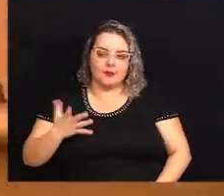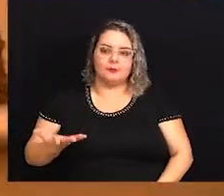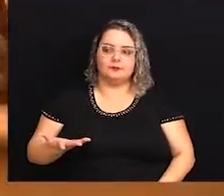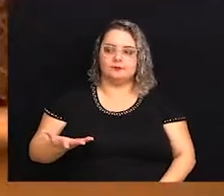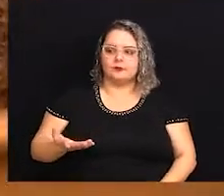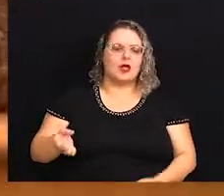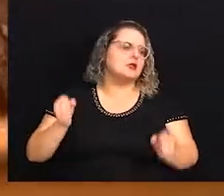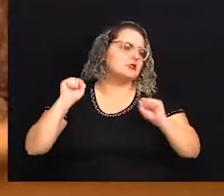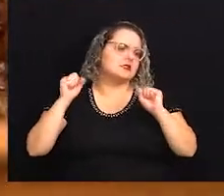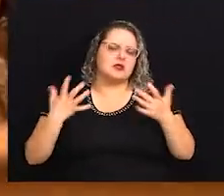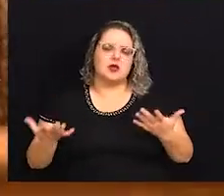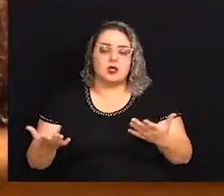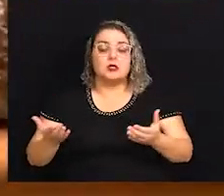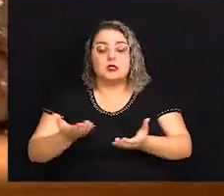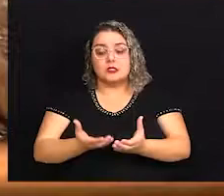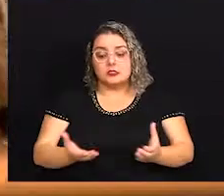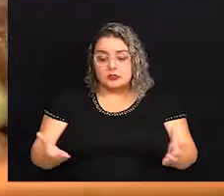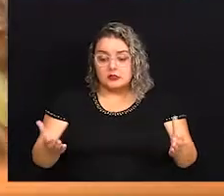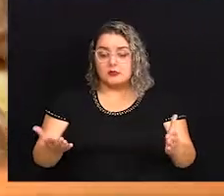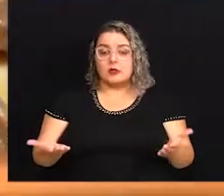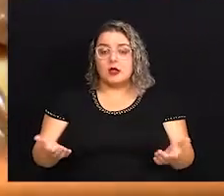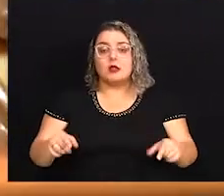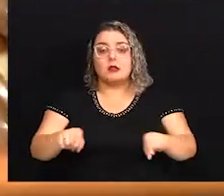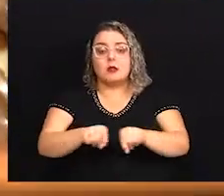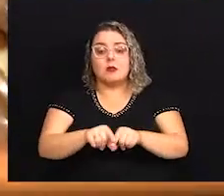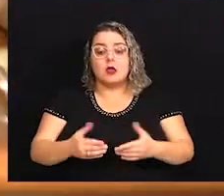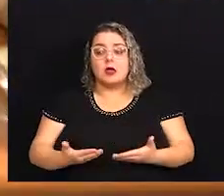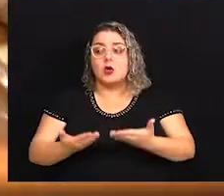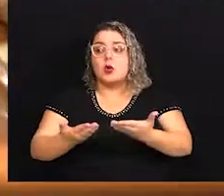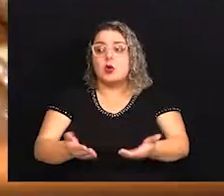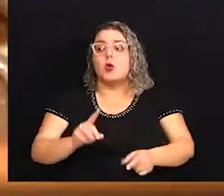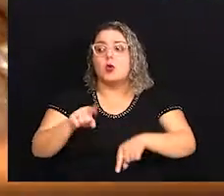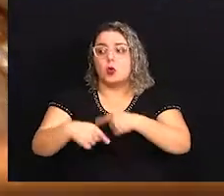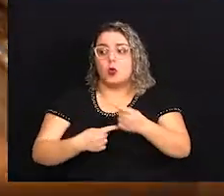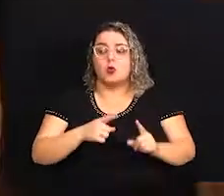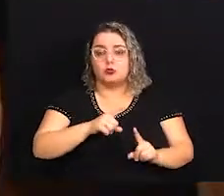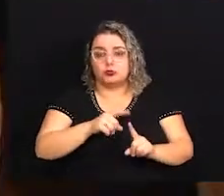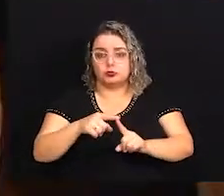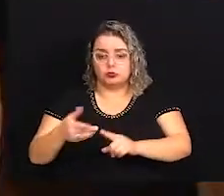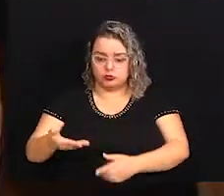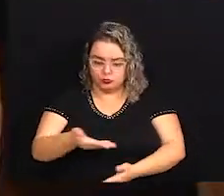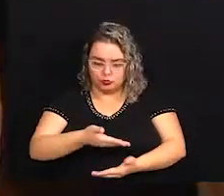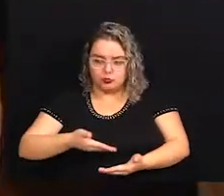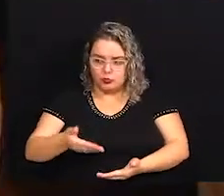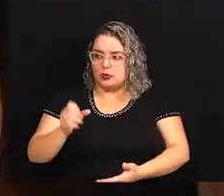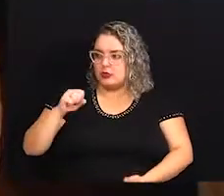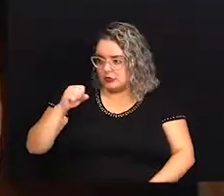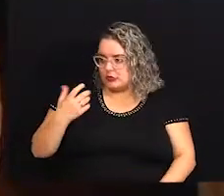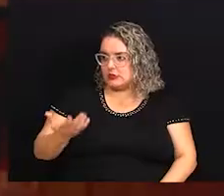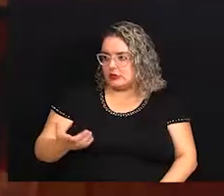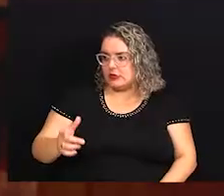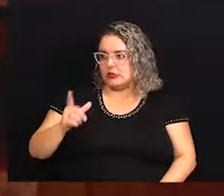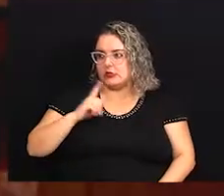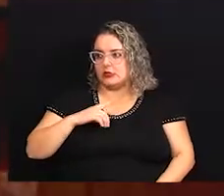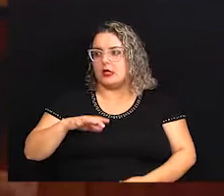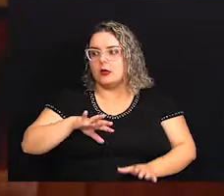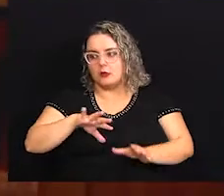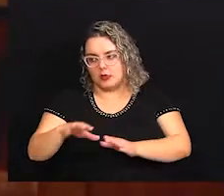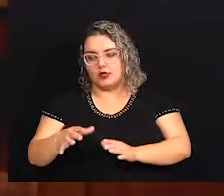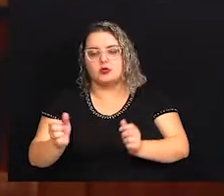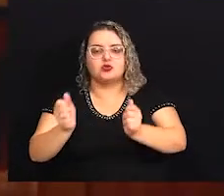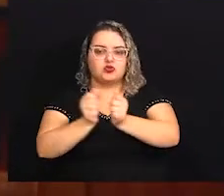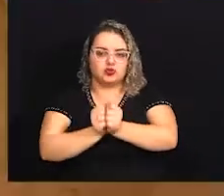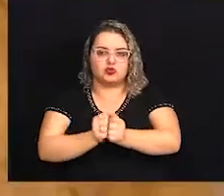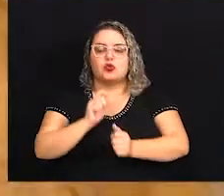por falar em molho, esse prato aqui, esse banquete, também é servido com outros tipos de molhos, né? Sim, a gente